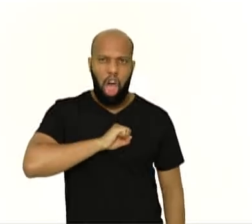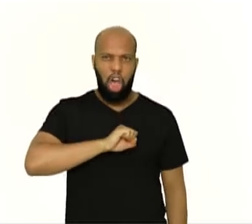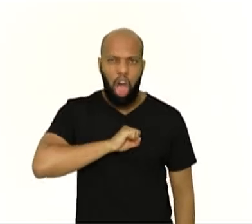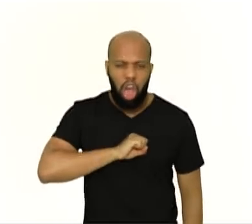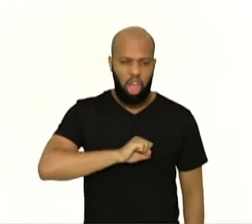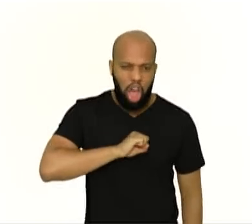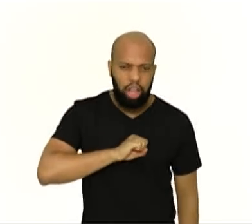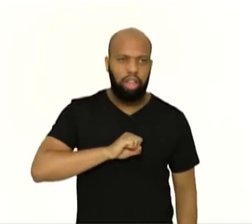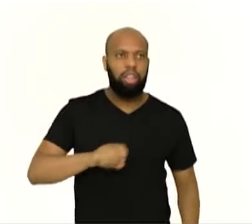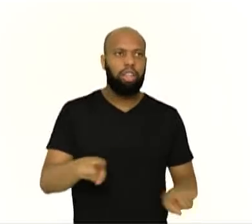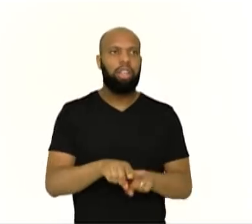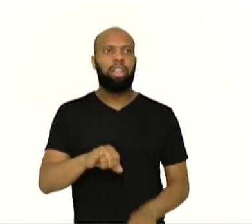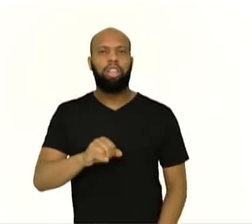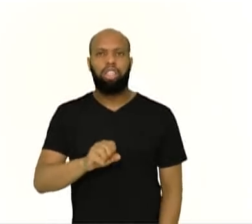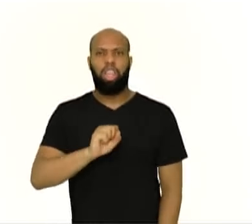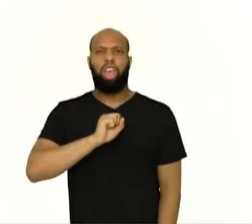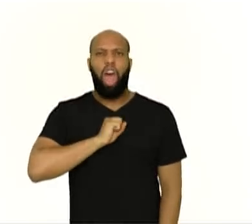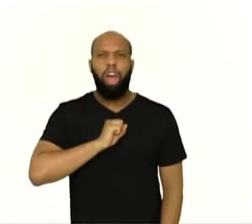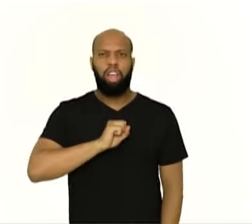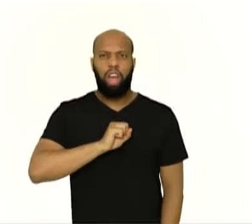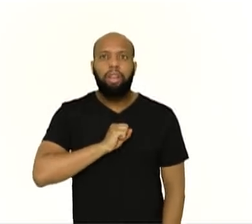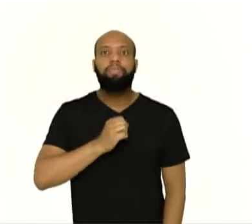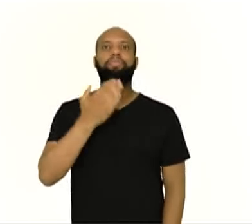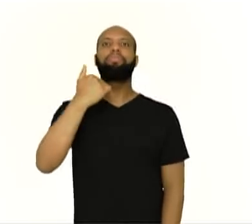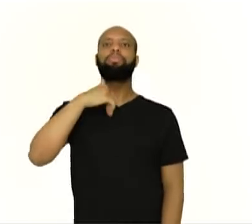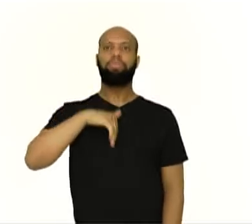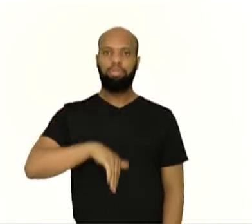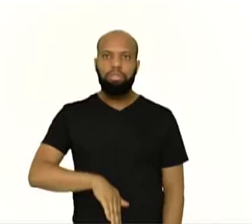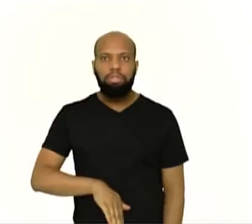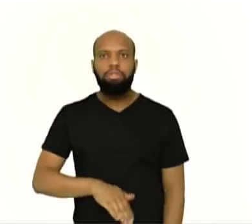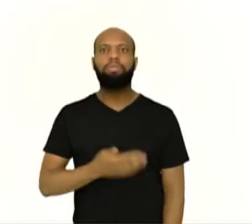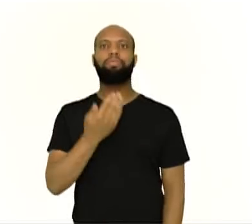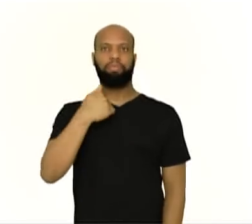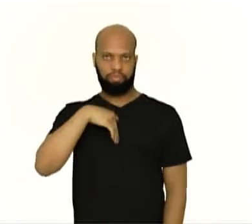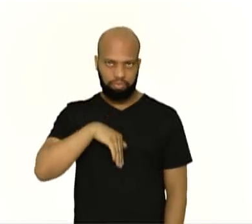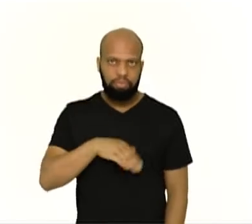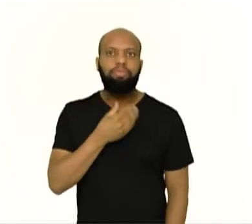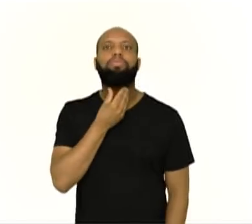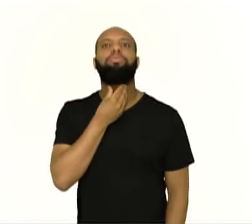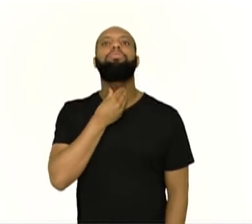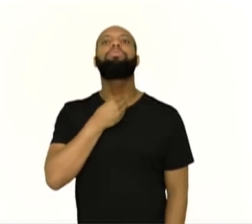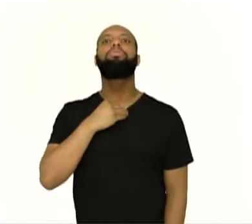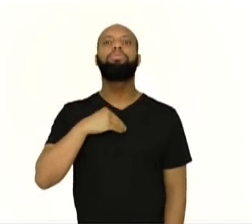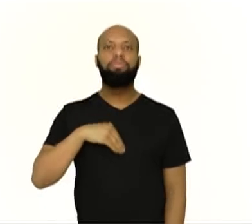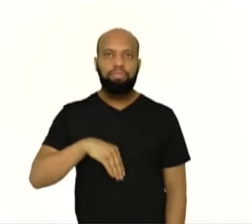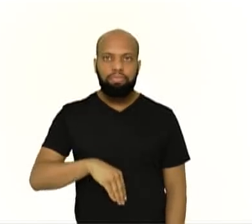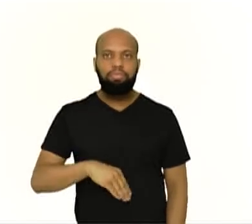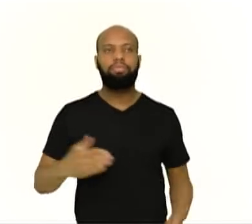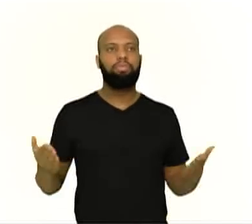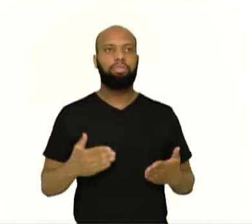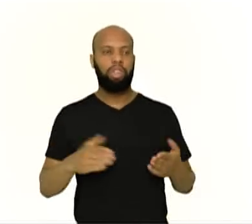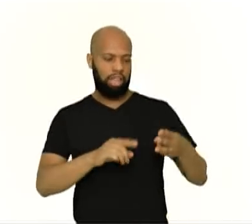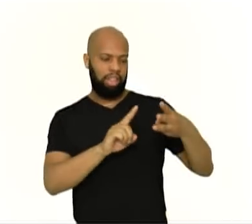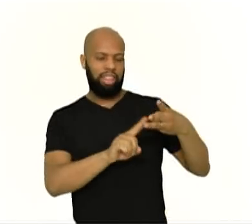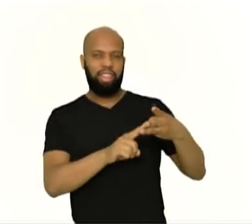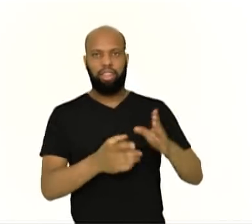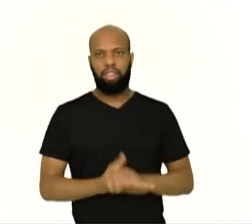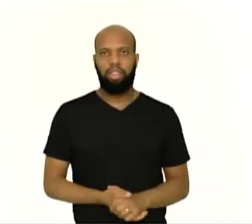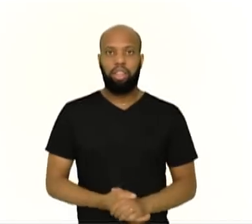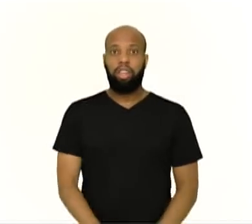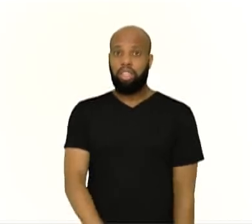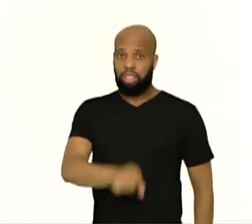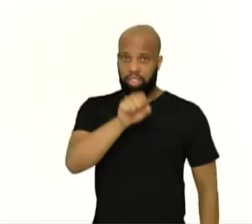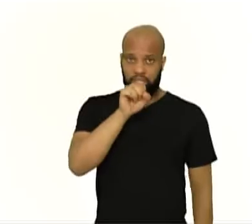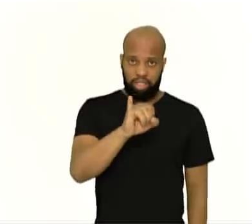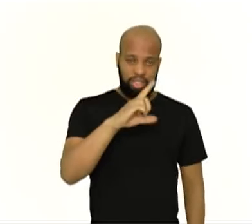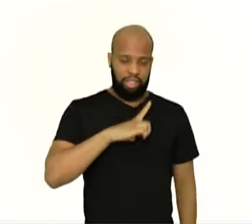vamos engolir esta larva. Daí chegamos no nosso terceiro passo.